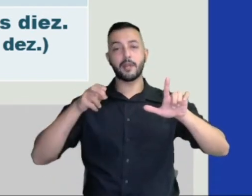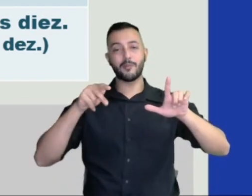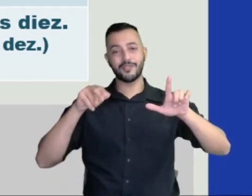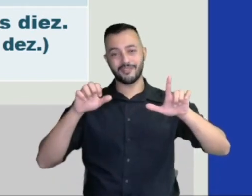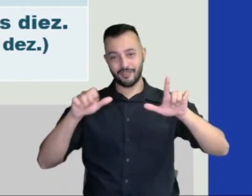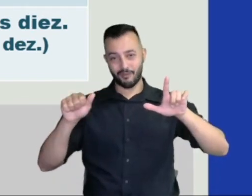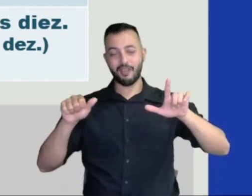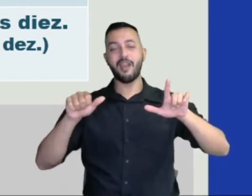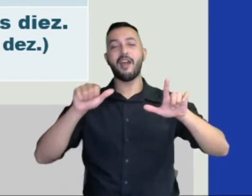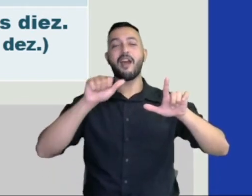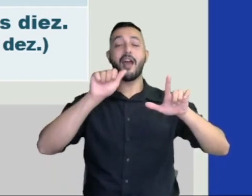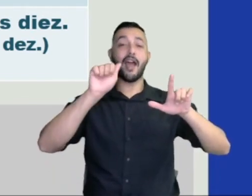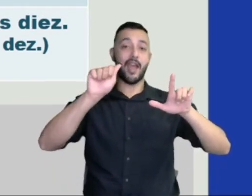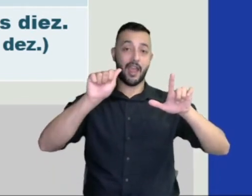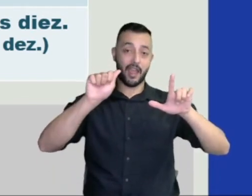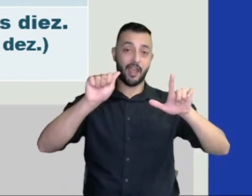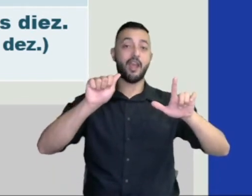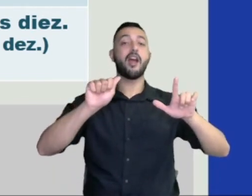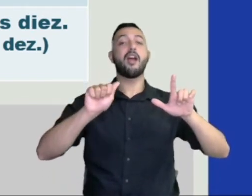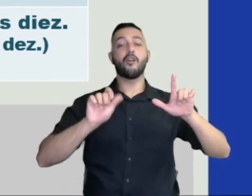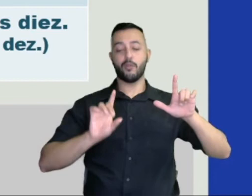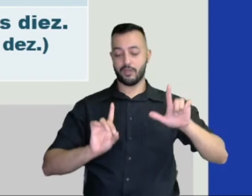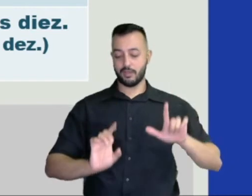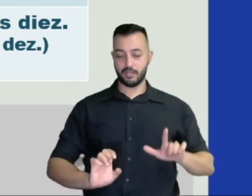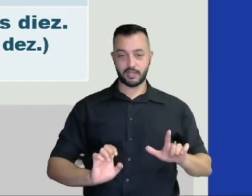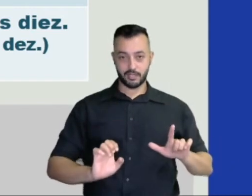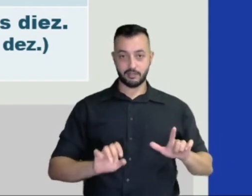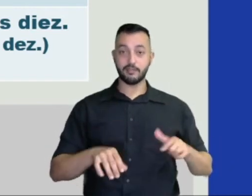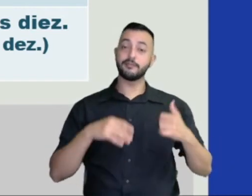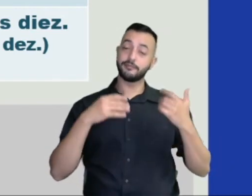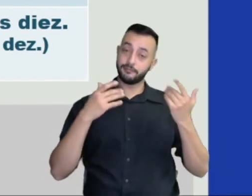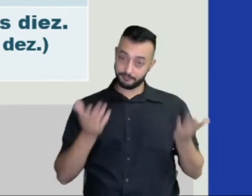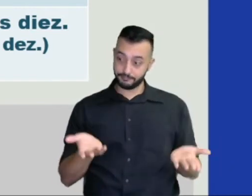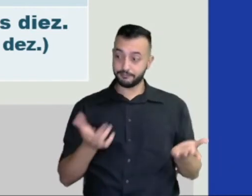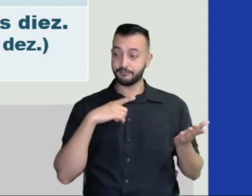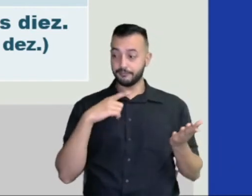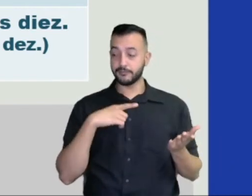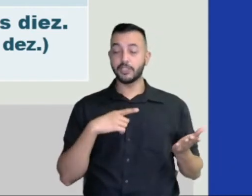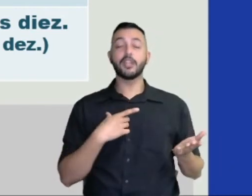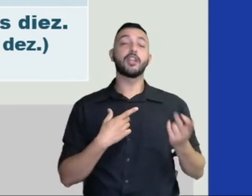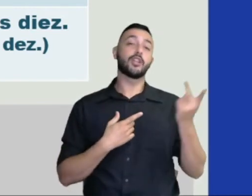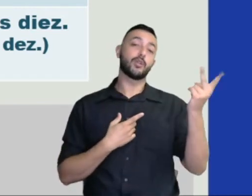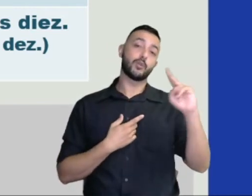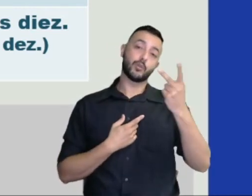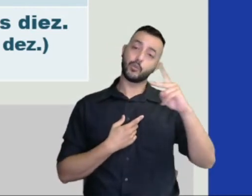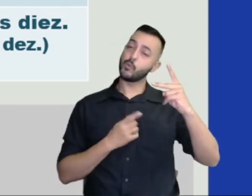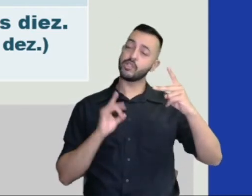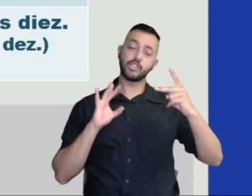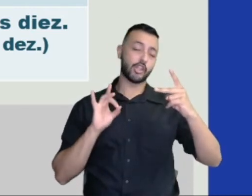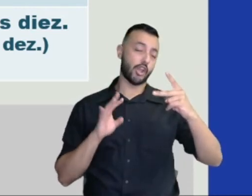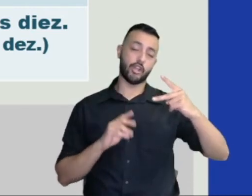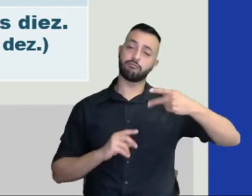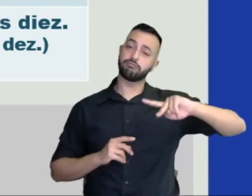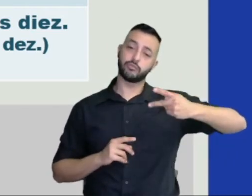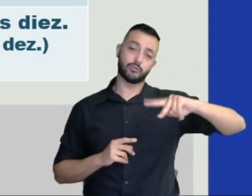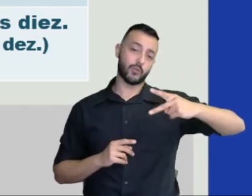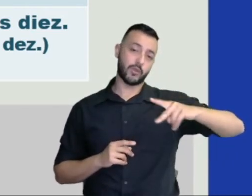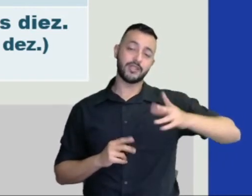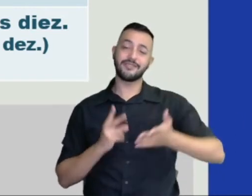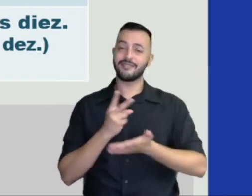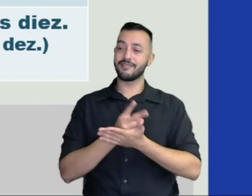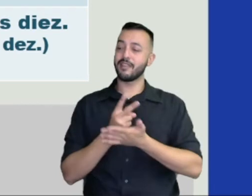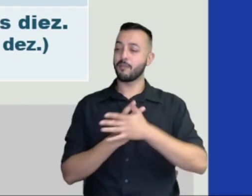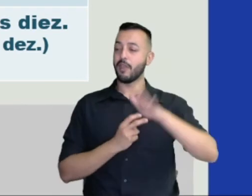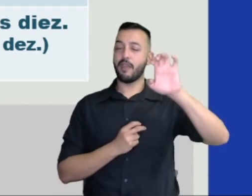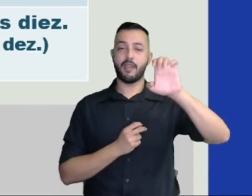preposições a e de. Então, só existem essas duas formas, sempre com o artigo